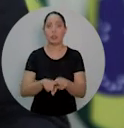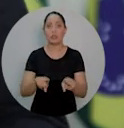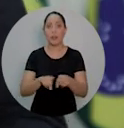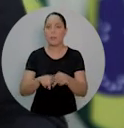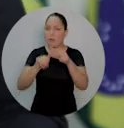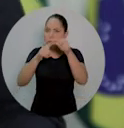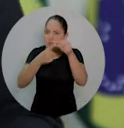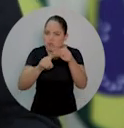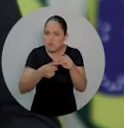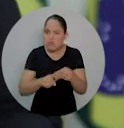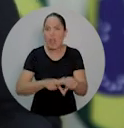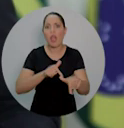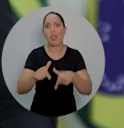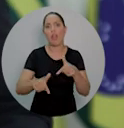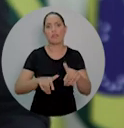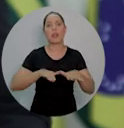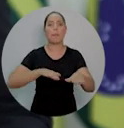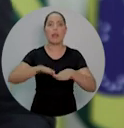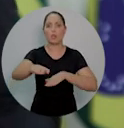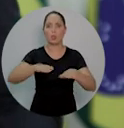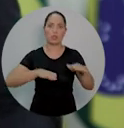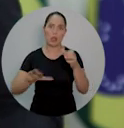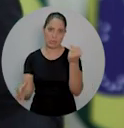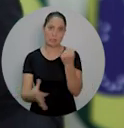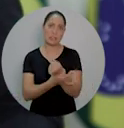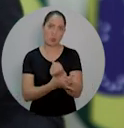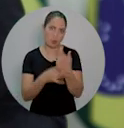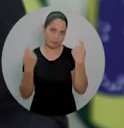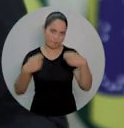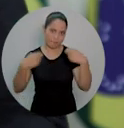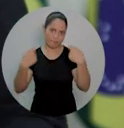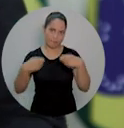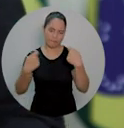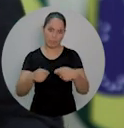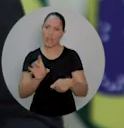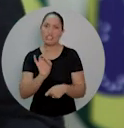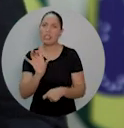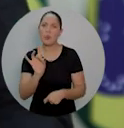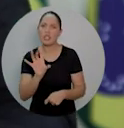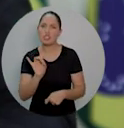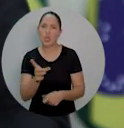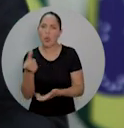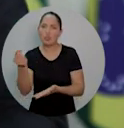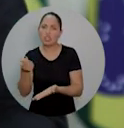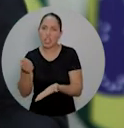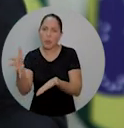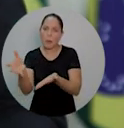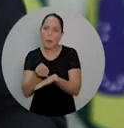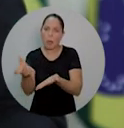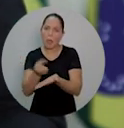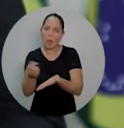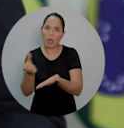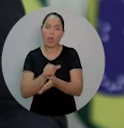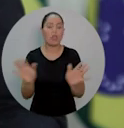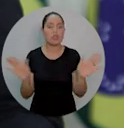destinadas essencialmente à manutenção do trânsito seguro. Não é apenas uma mera arrecadação. As políticas de